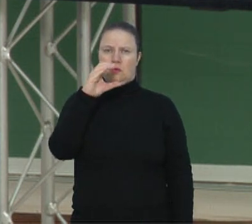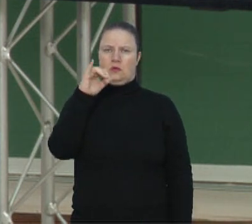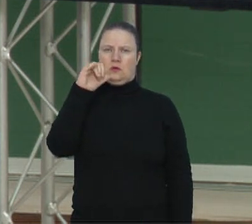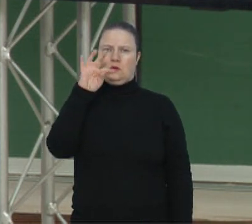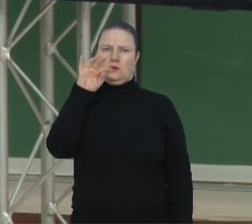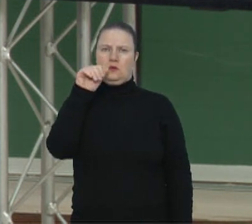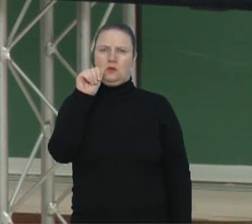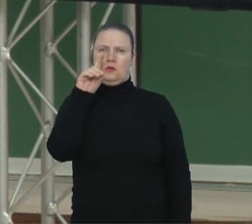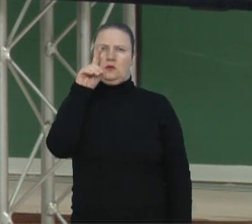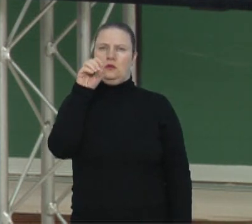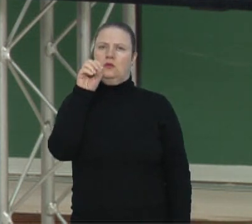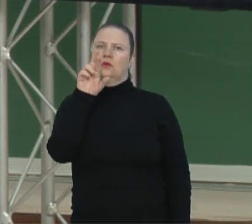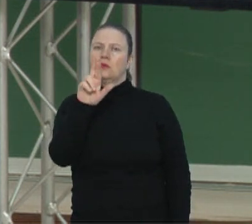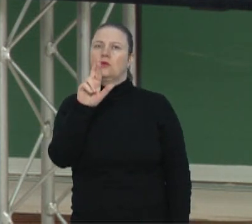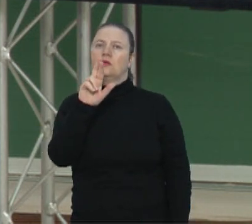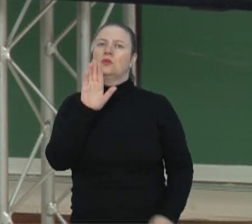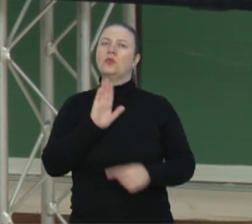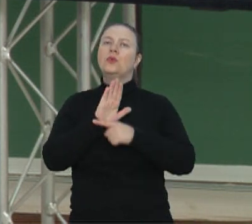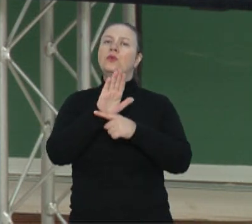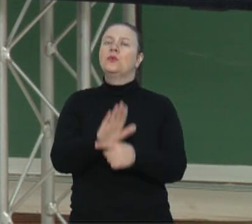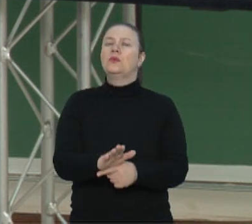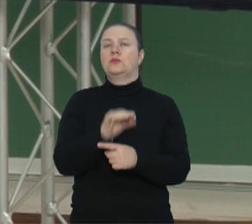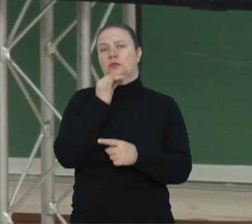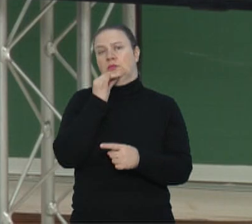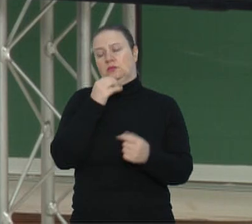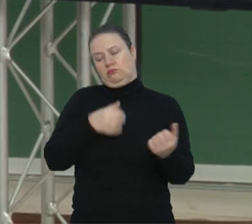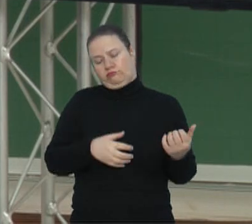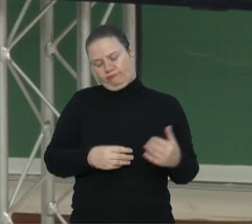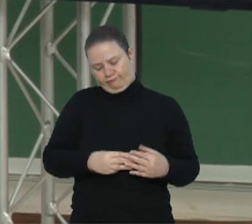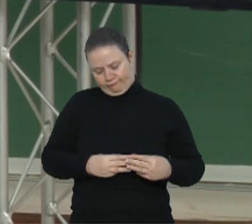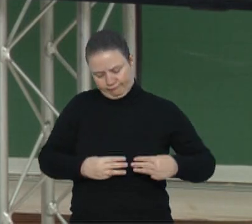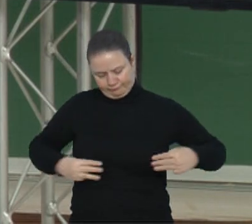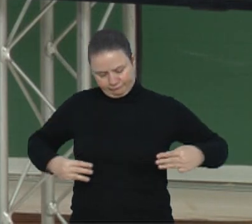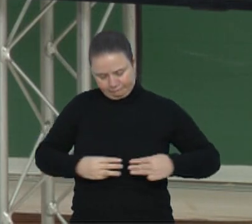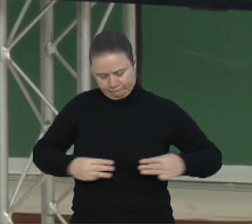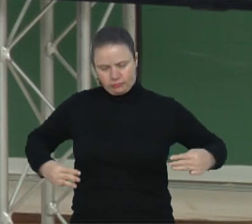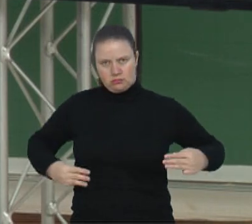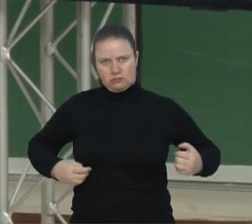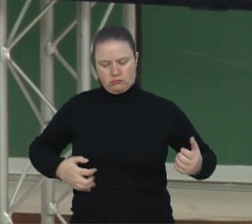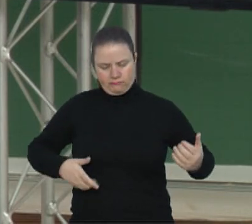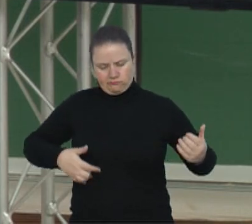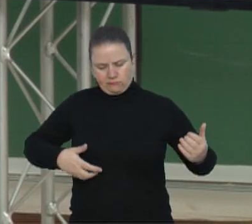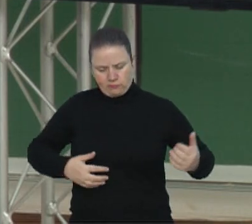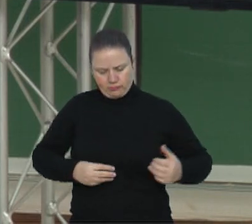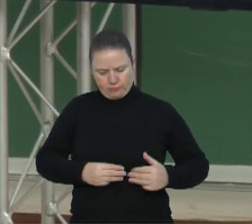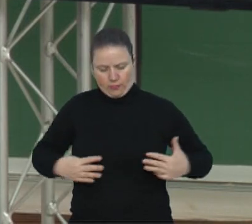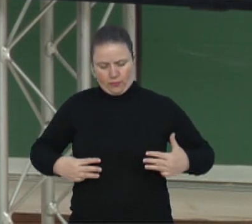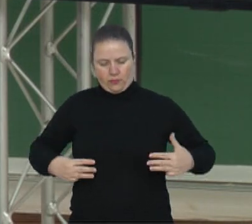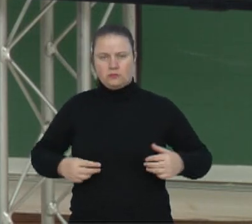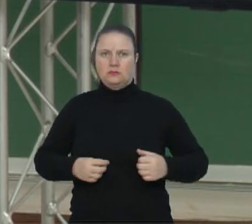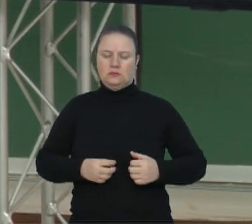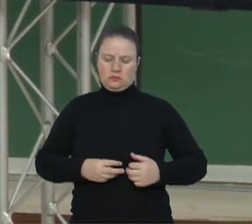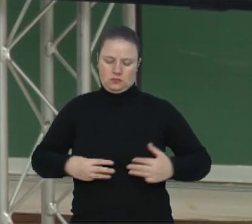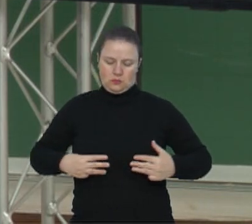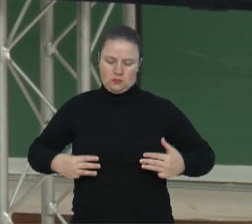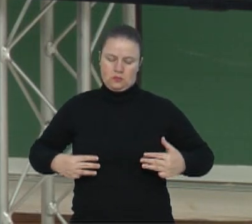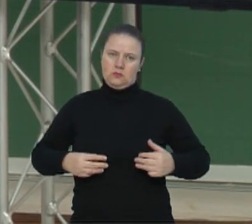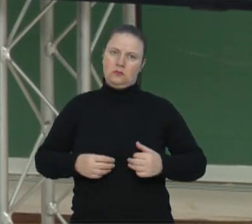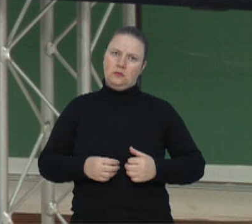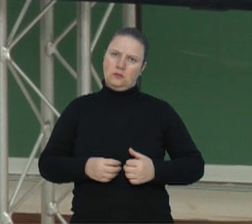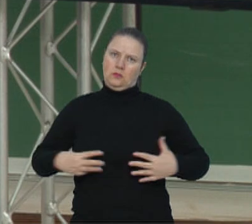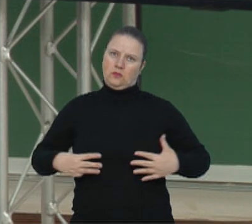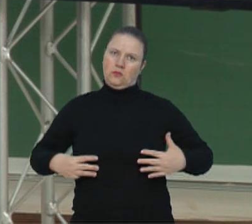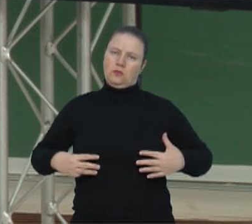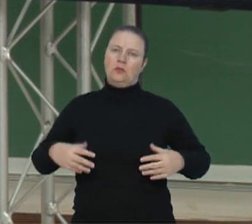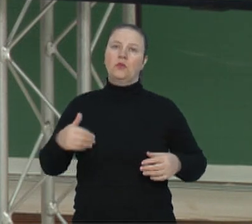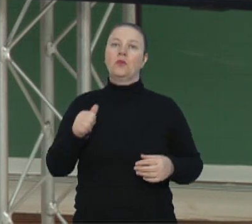promove a vibração sonora. Então, se for um violão, são as cordas do violão, né? Porque ao dedilhar as cordas, ele vai movimentar o